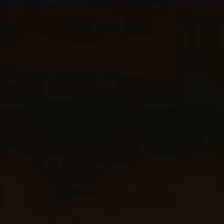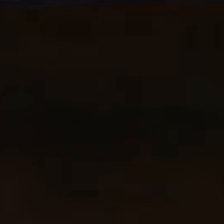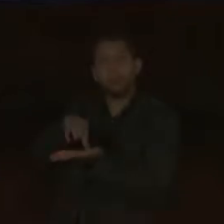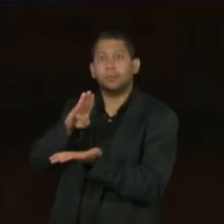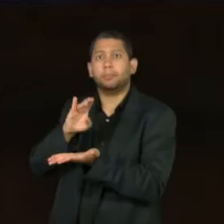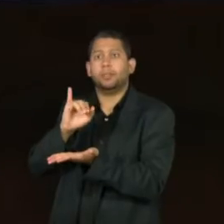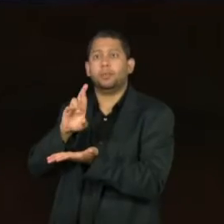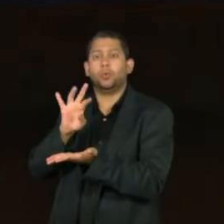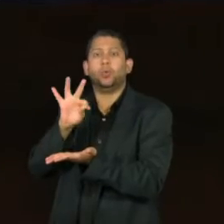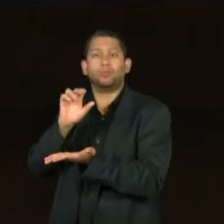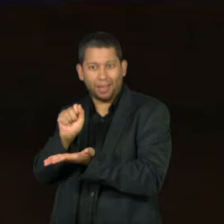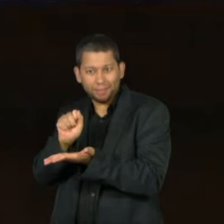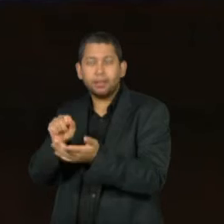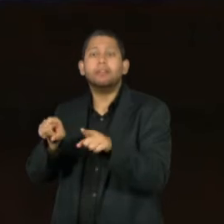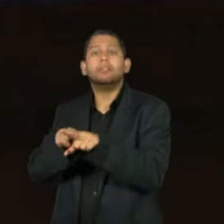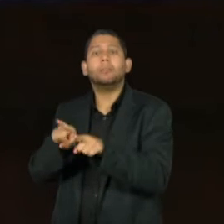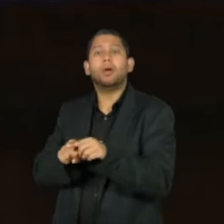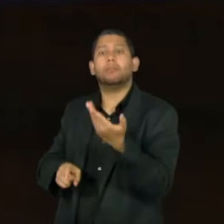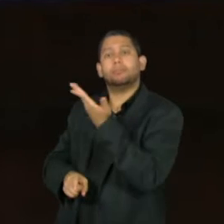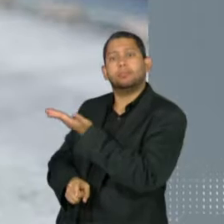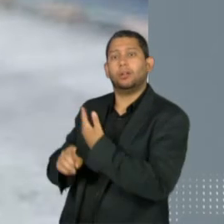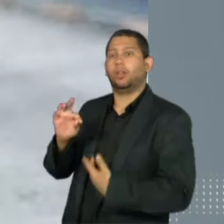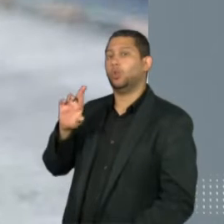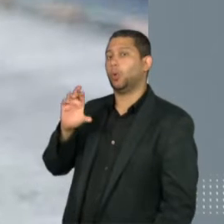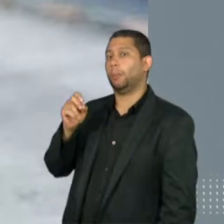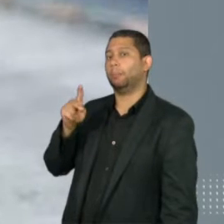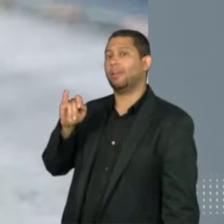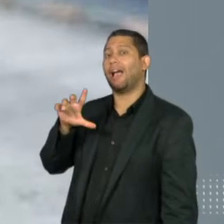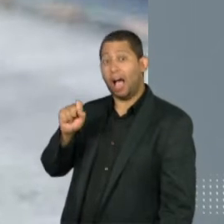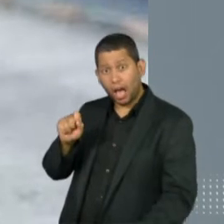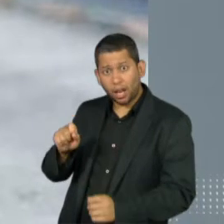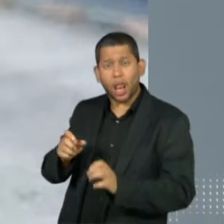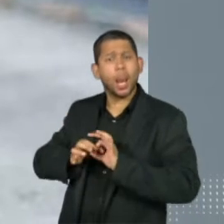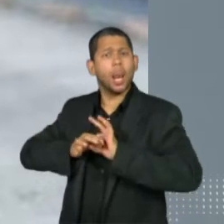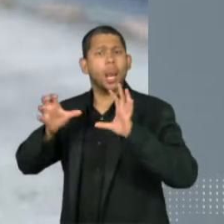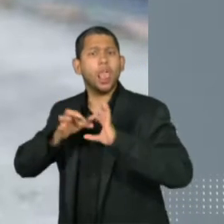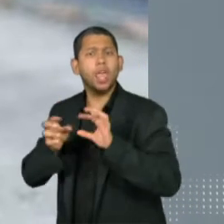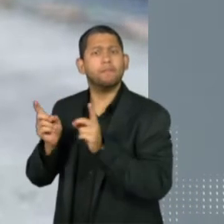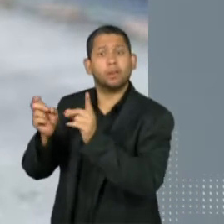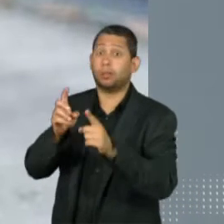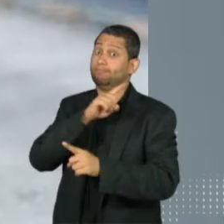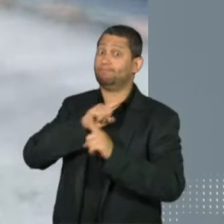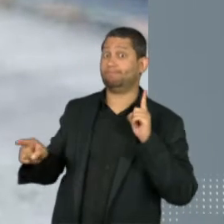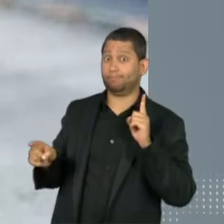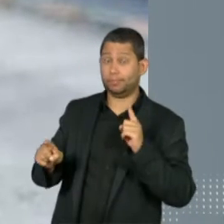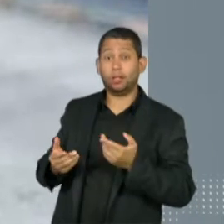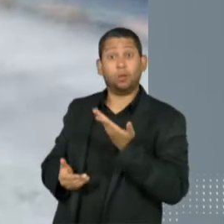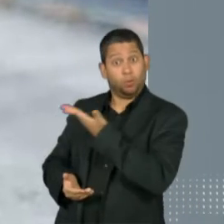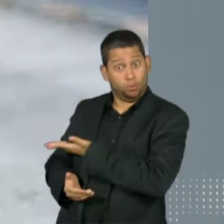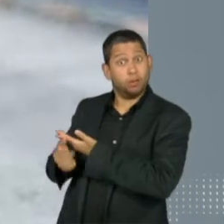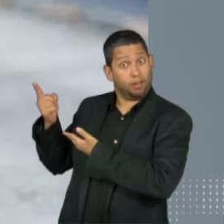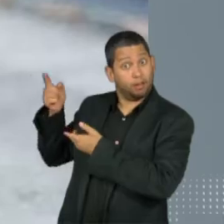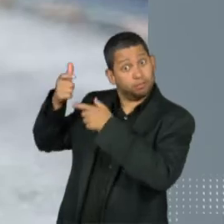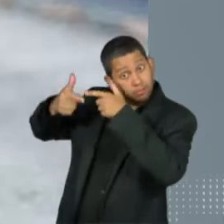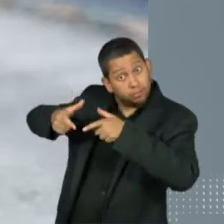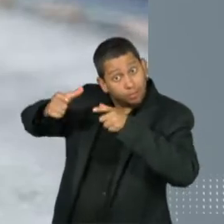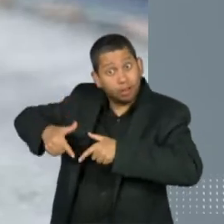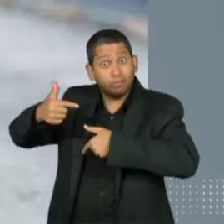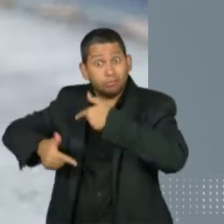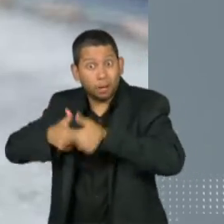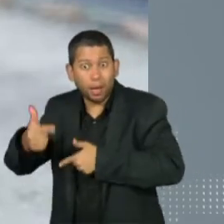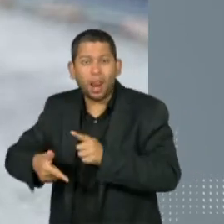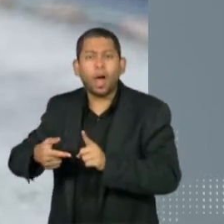tiveram a autorização de funcionamento suspensa. Nos lugares onde o congolês Moïse Mugeni trabalhava e foi morto